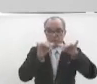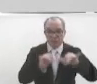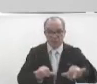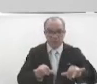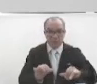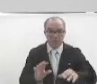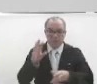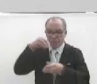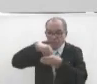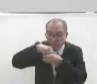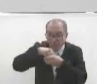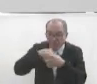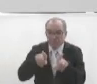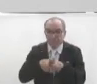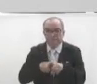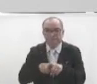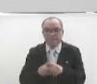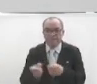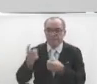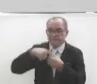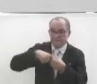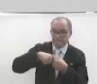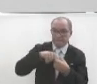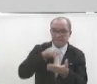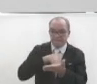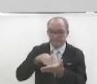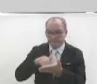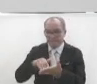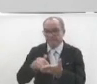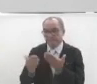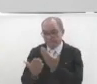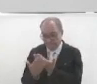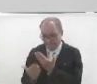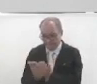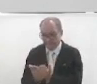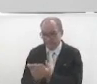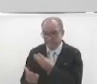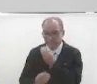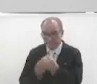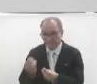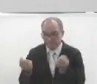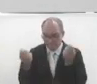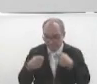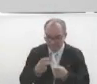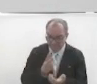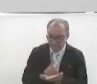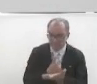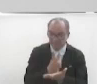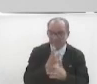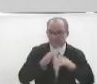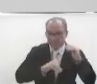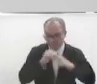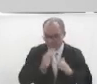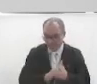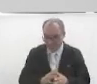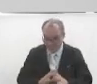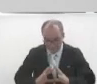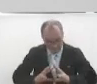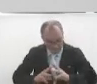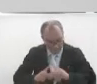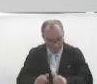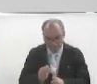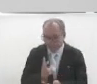facultado o retorno ao cargo de Secretário escolar de forma definitiva como profissional do quadro permanente